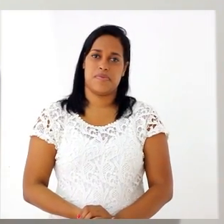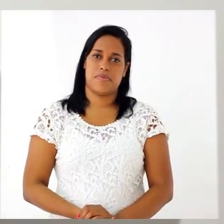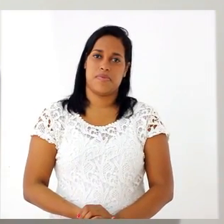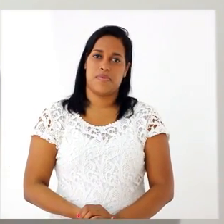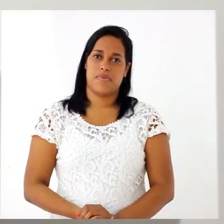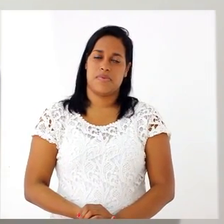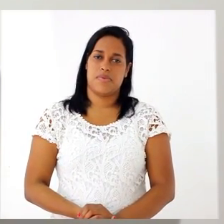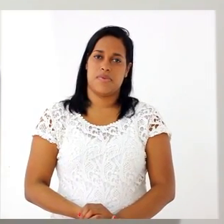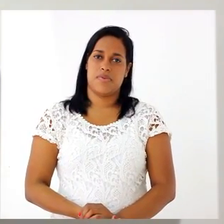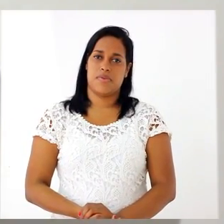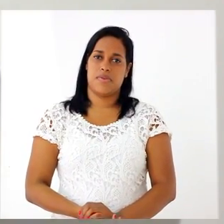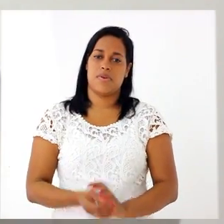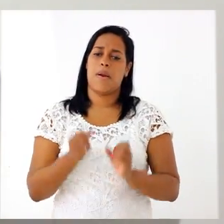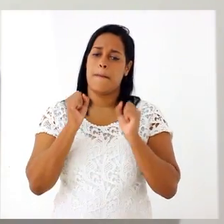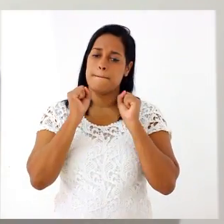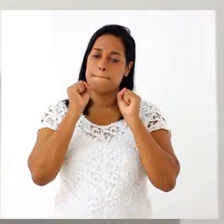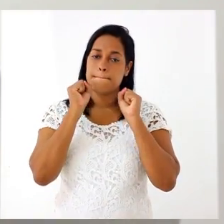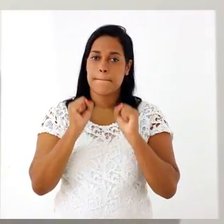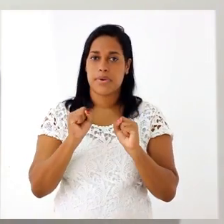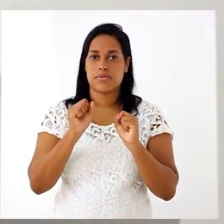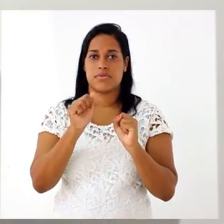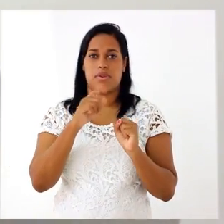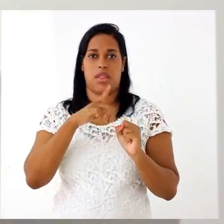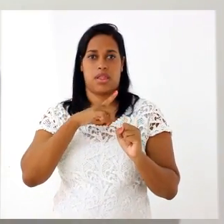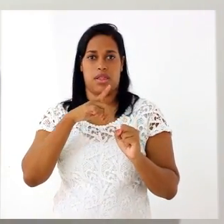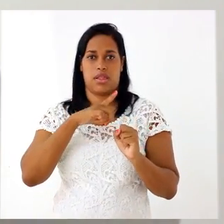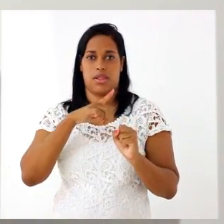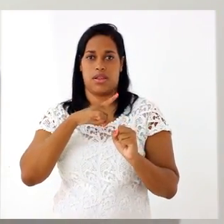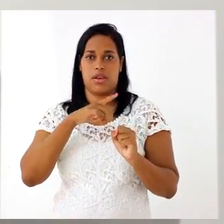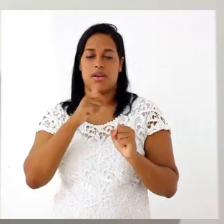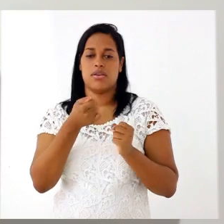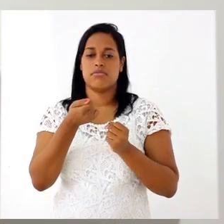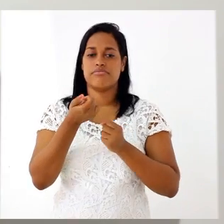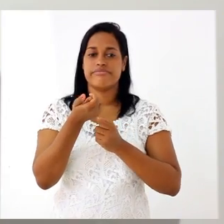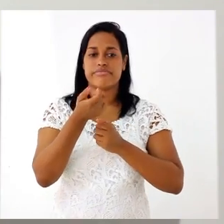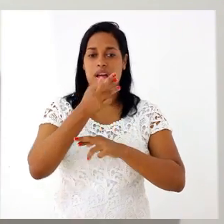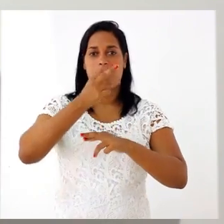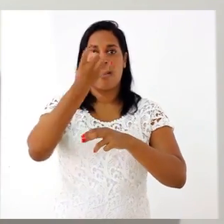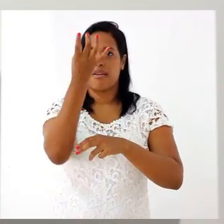Os atributos podem ser classificados